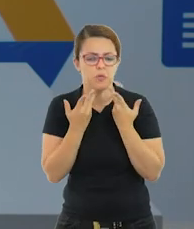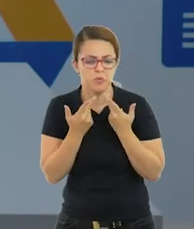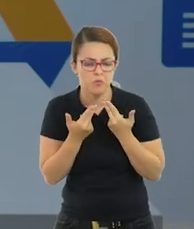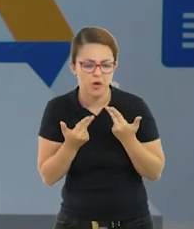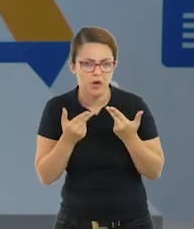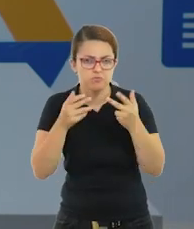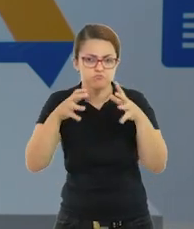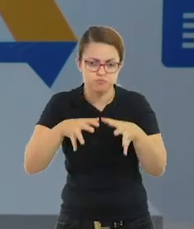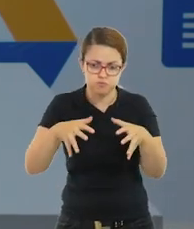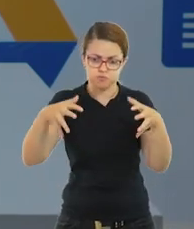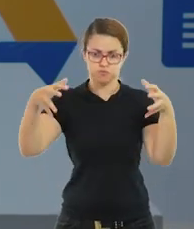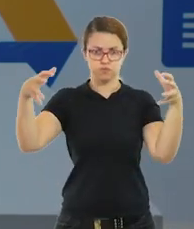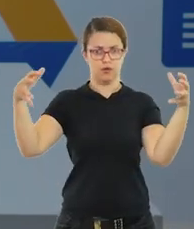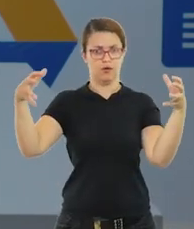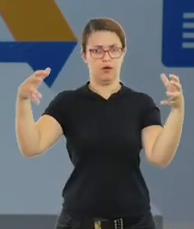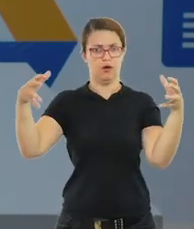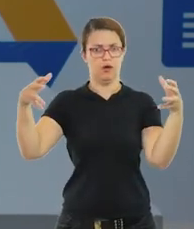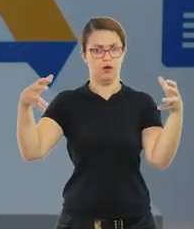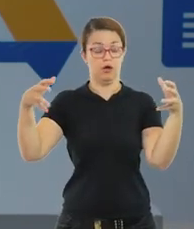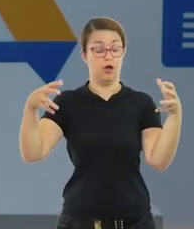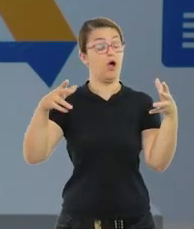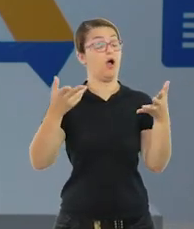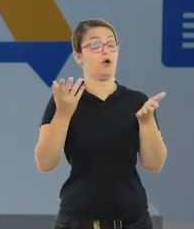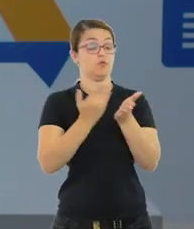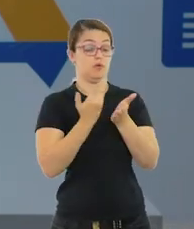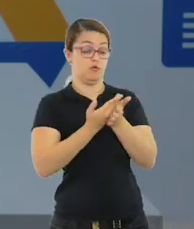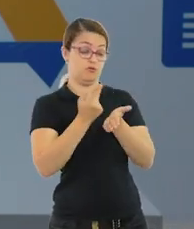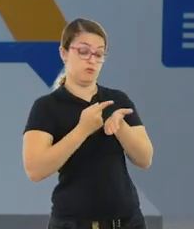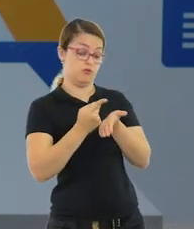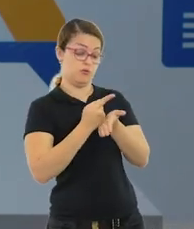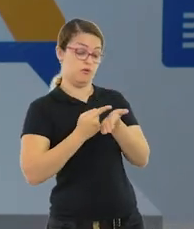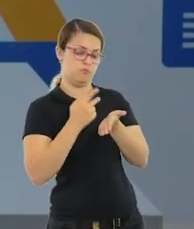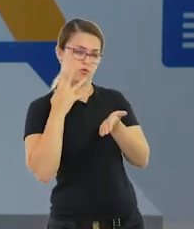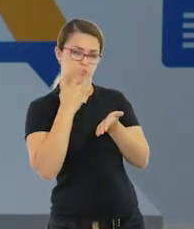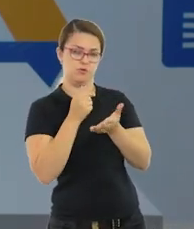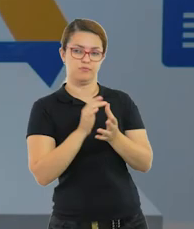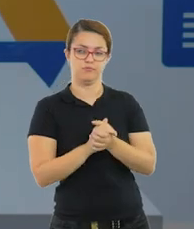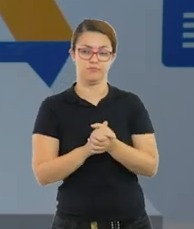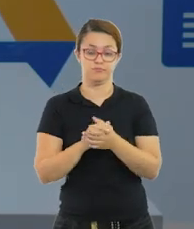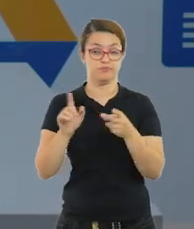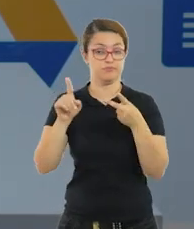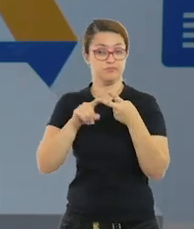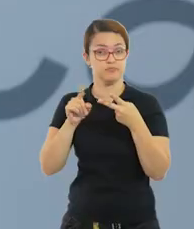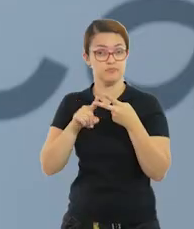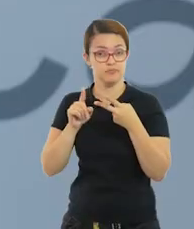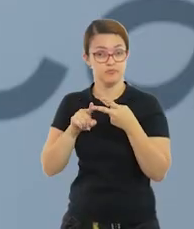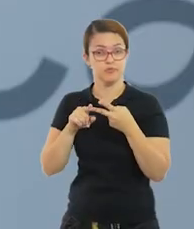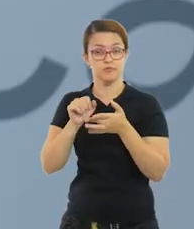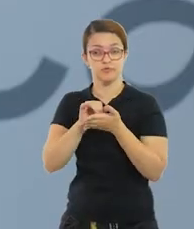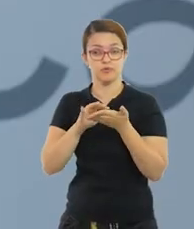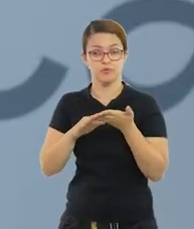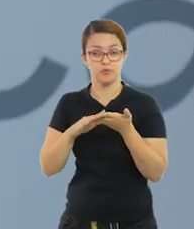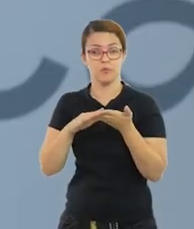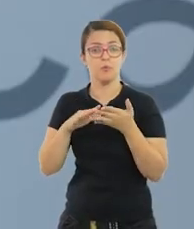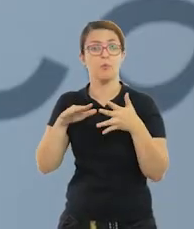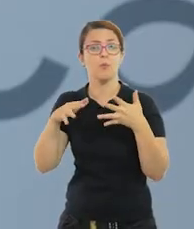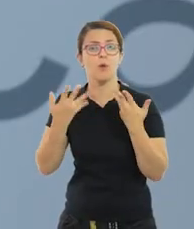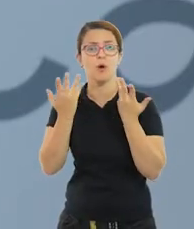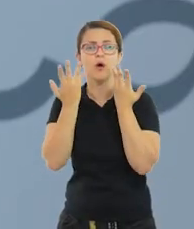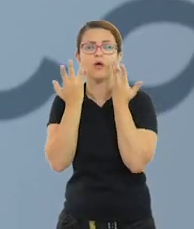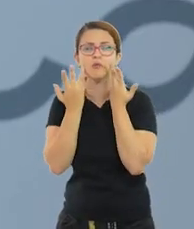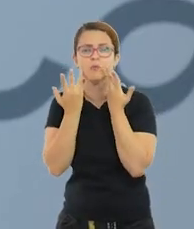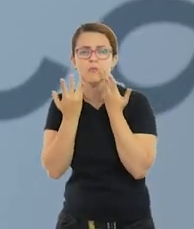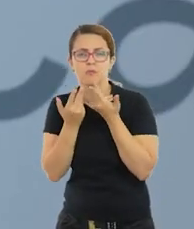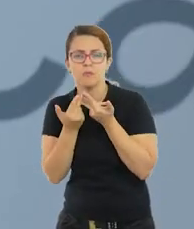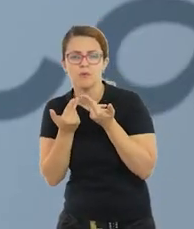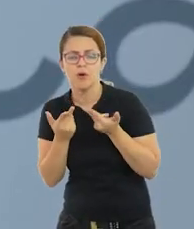você vai desenhar bem bonito do seu caderno. Depois nós temos uma segunda atividade. Você vai escolher qual é o seu